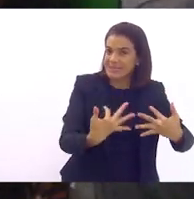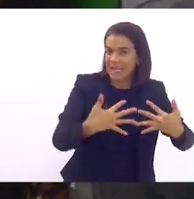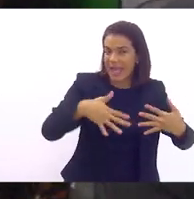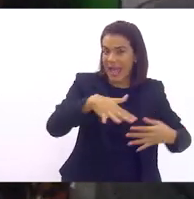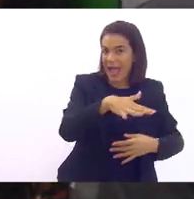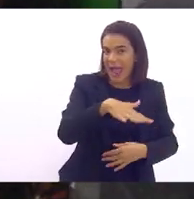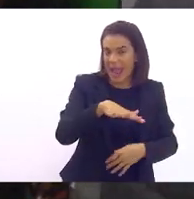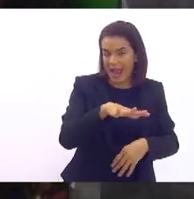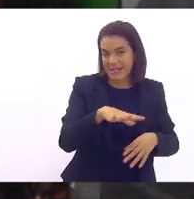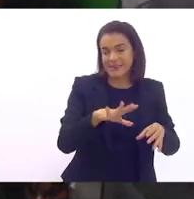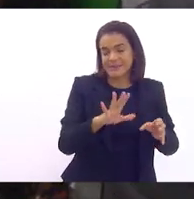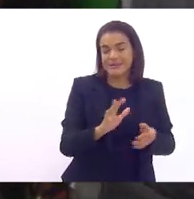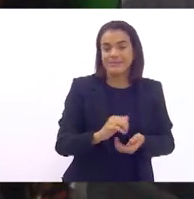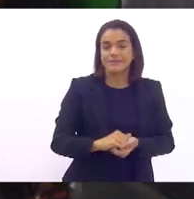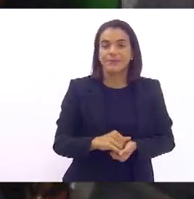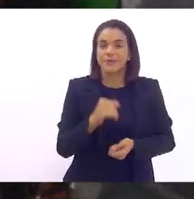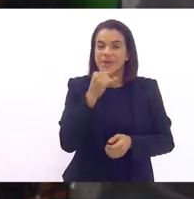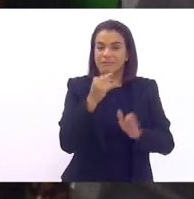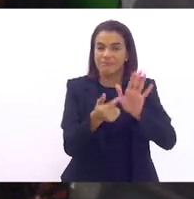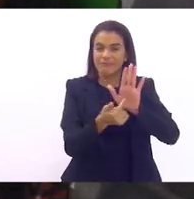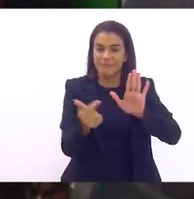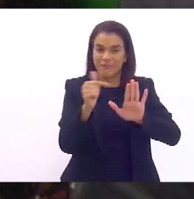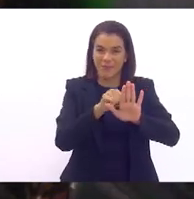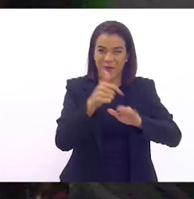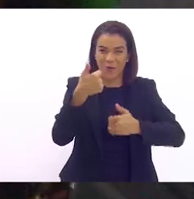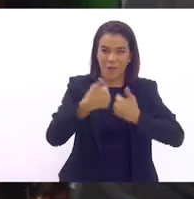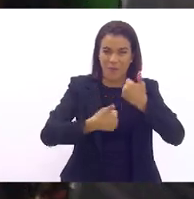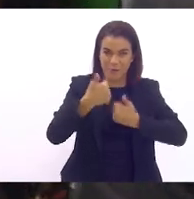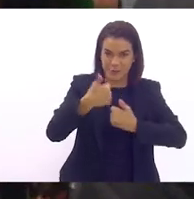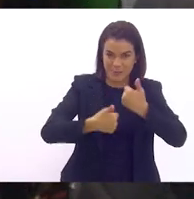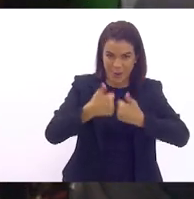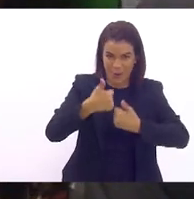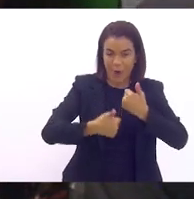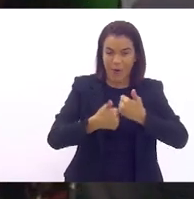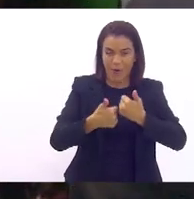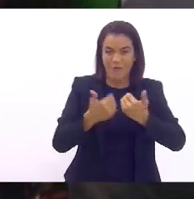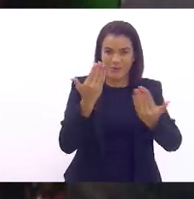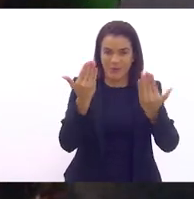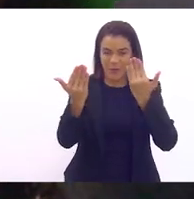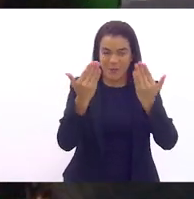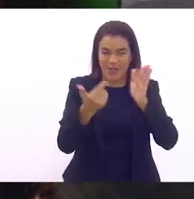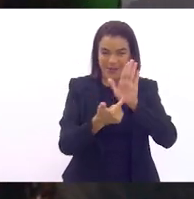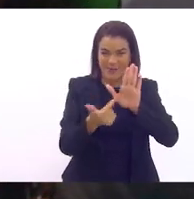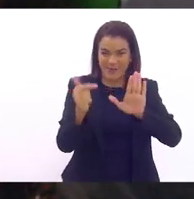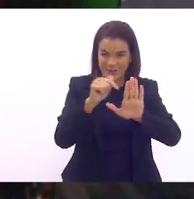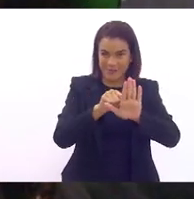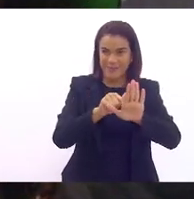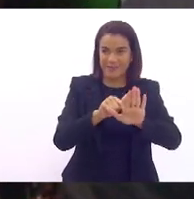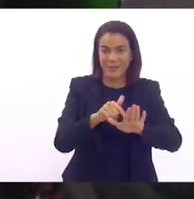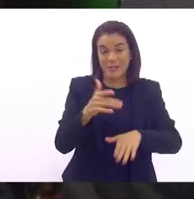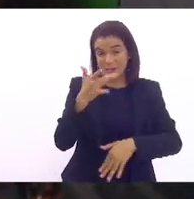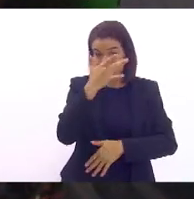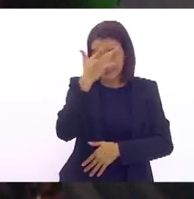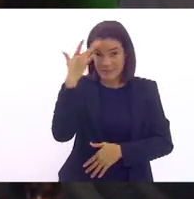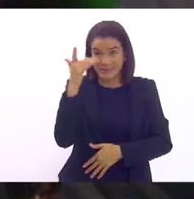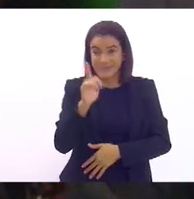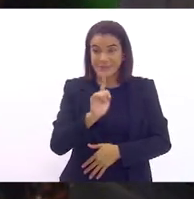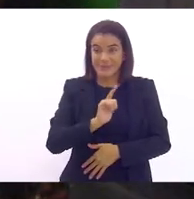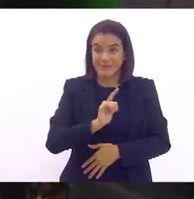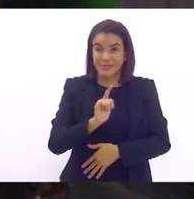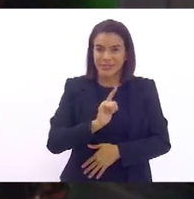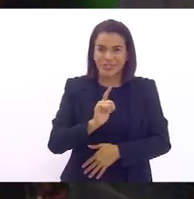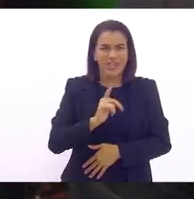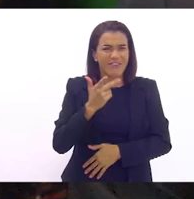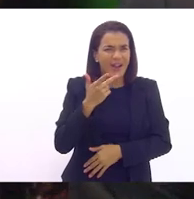eh fazend uma analogia futebolística né pessoal tem aí um um um certo já já